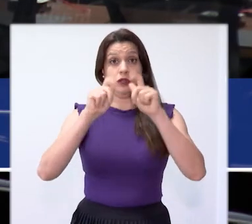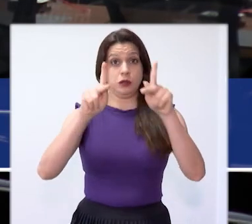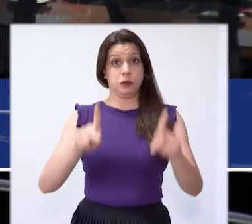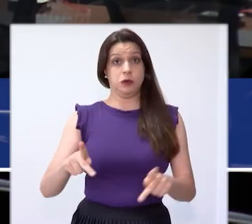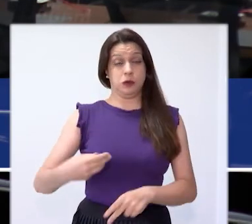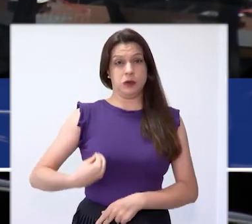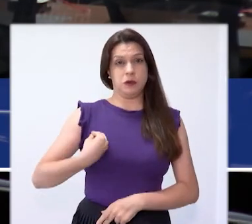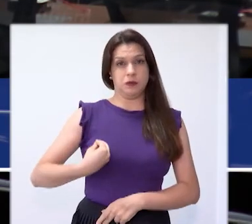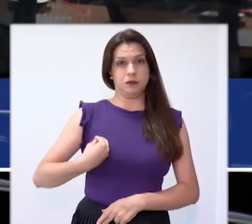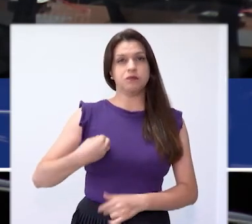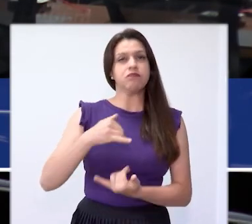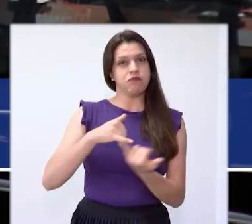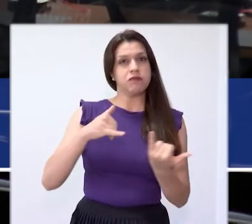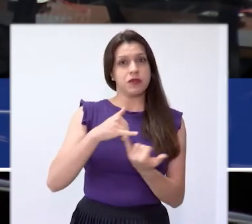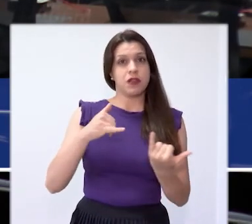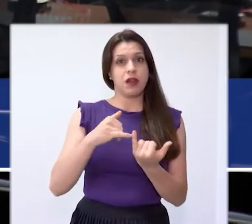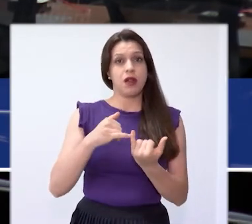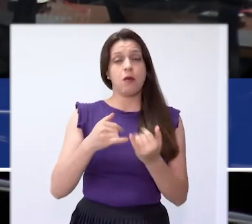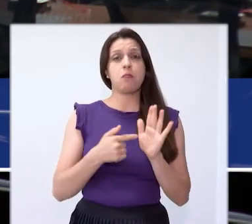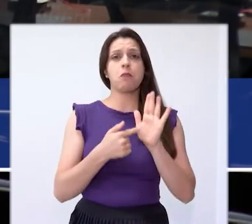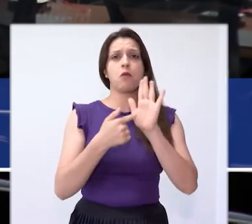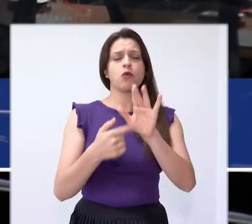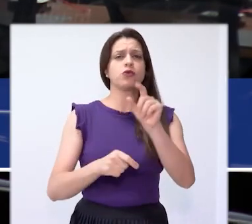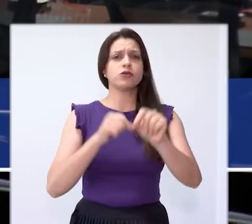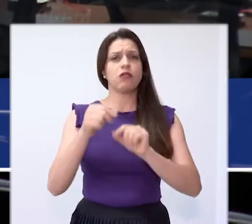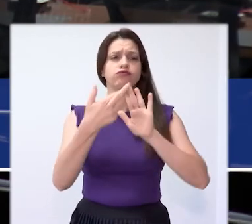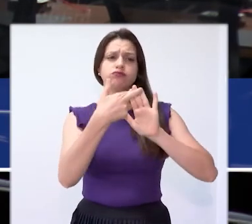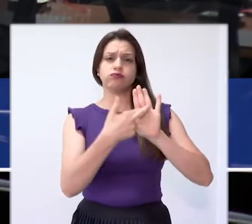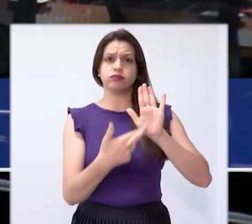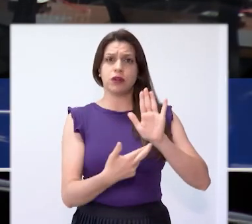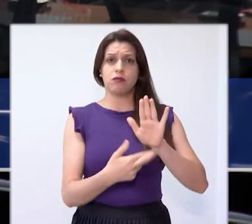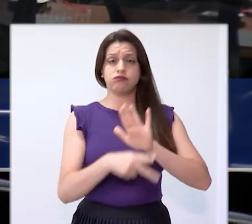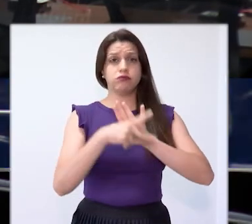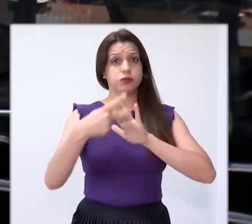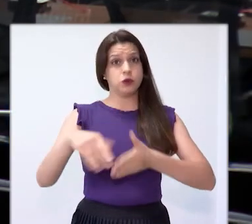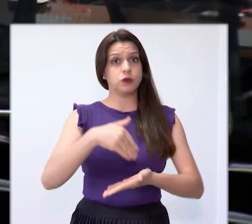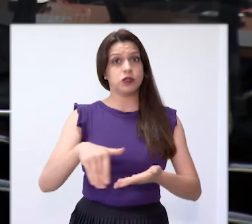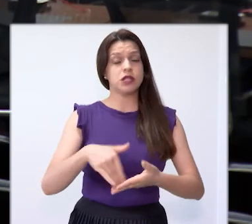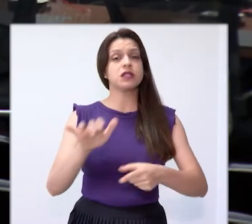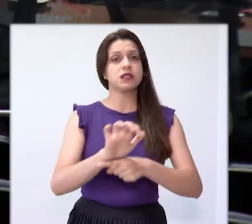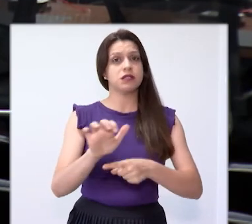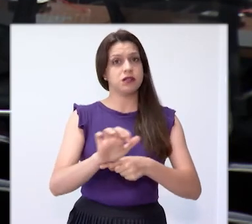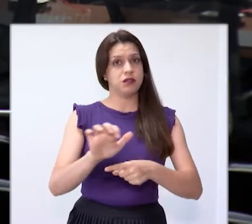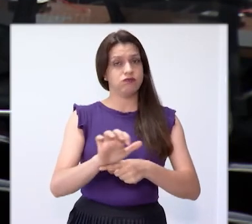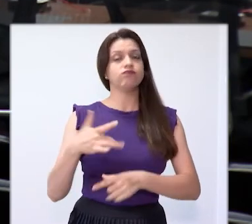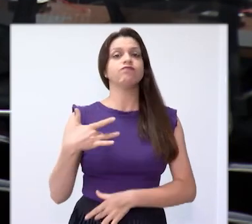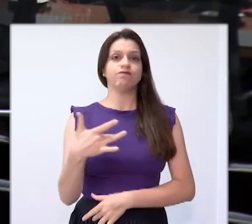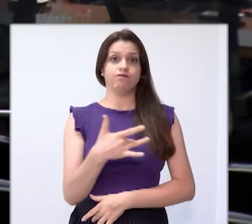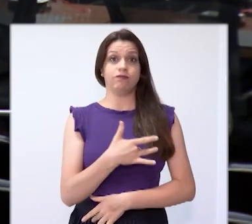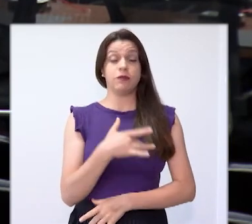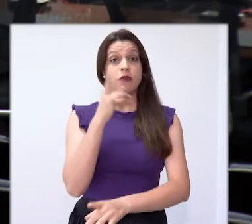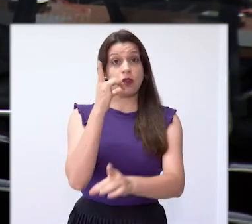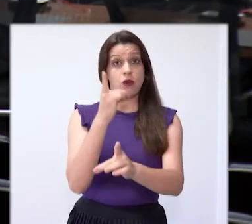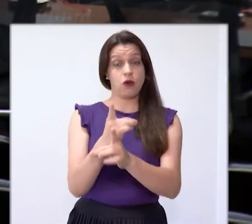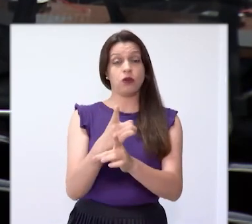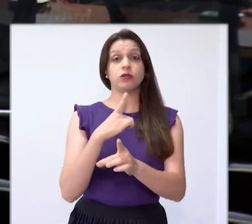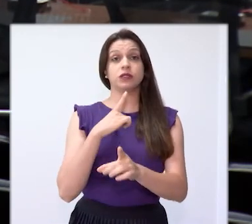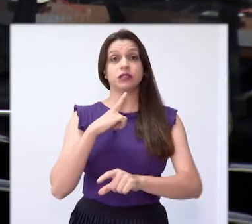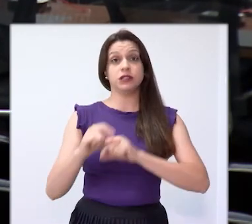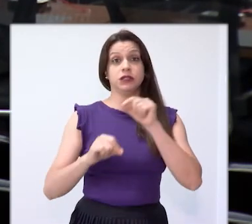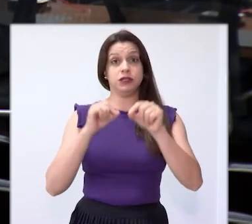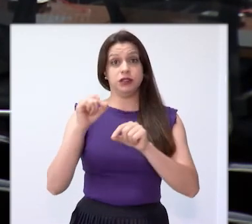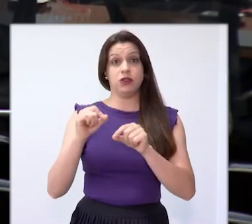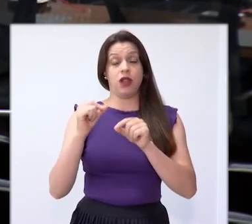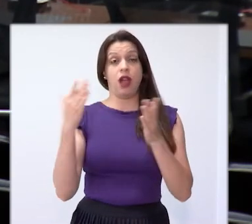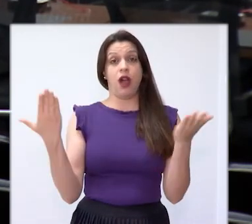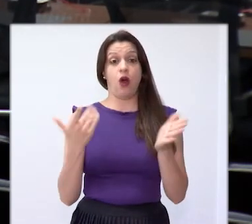promoveu uma audiência pública semipresencial para receber os relatórios de prestação de contas da Secretaria Estadual de Saúde.